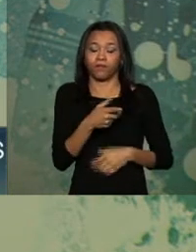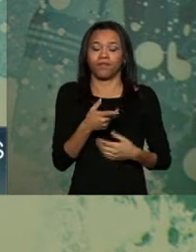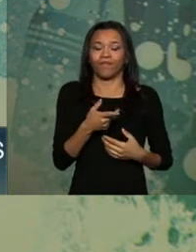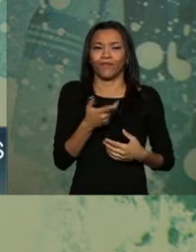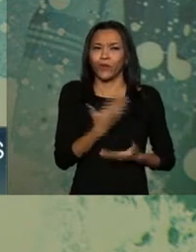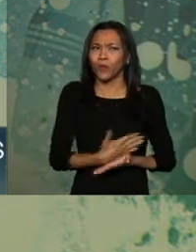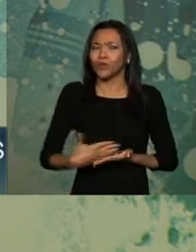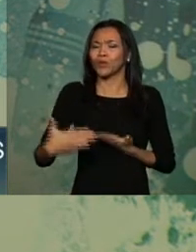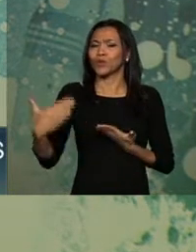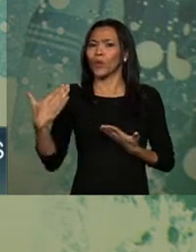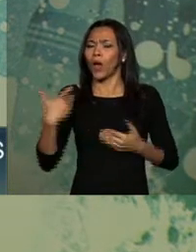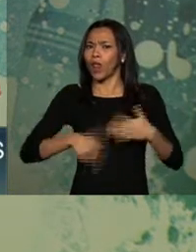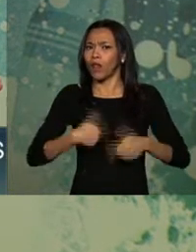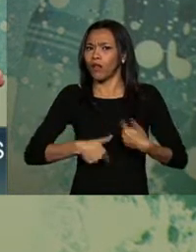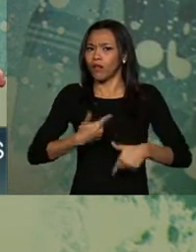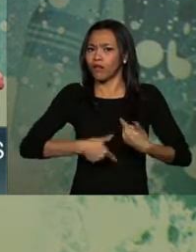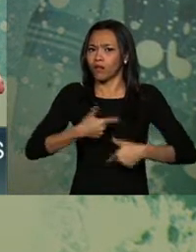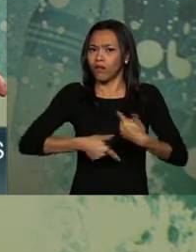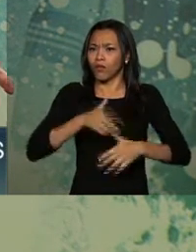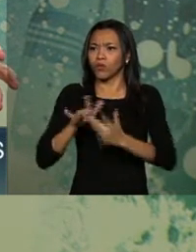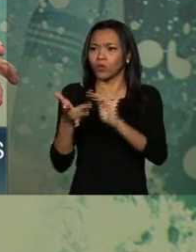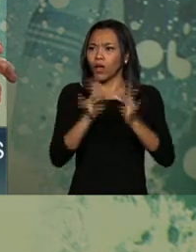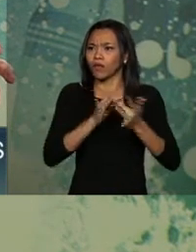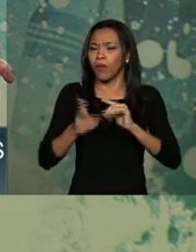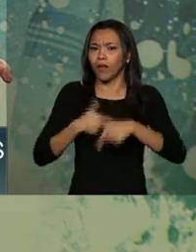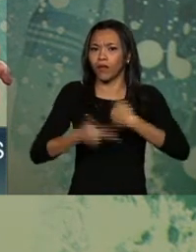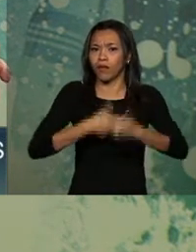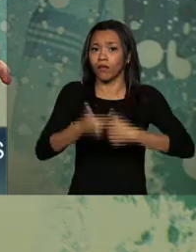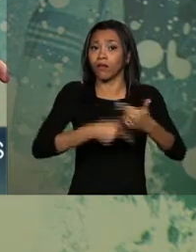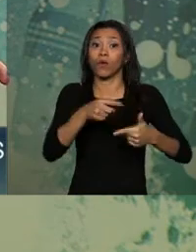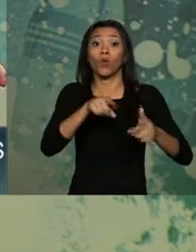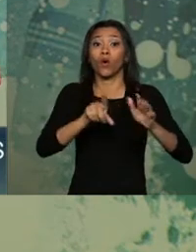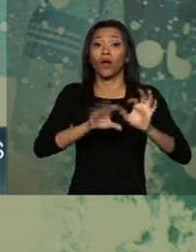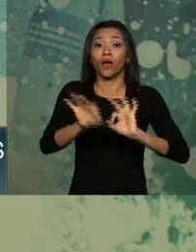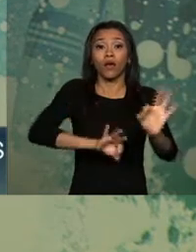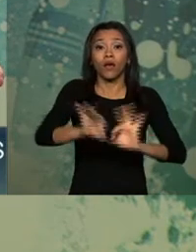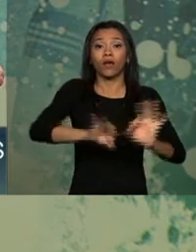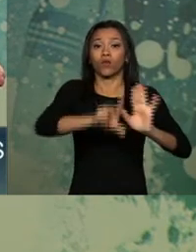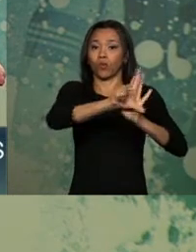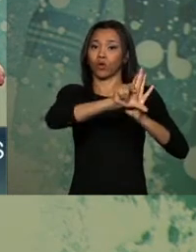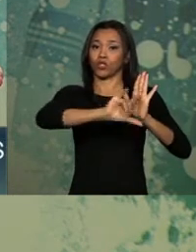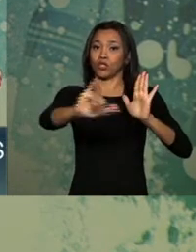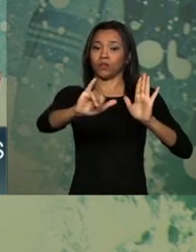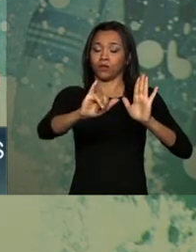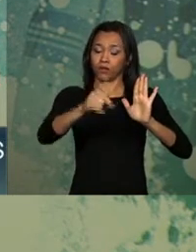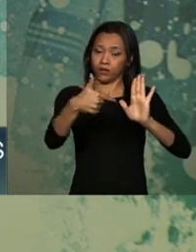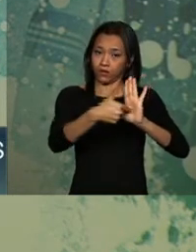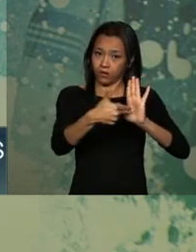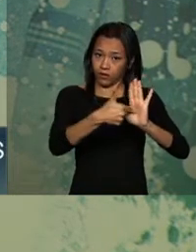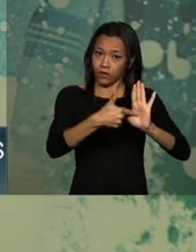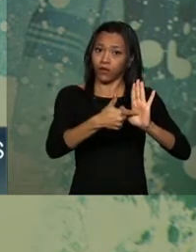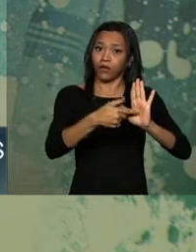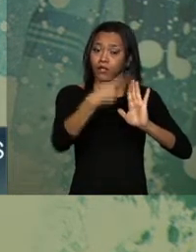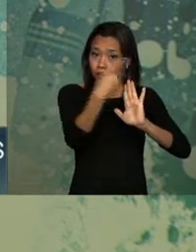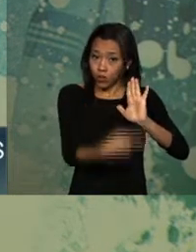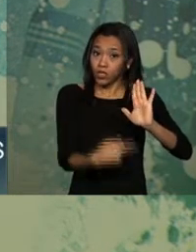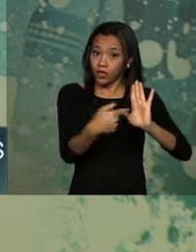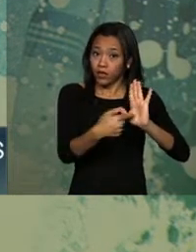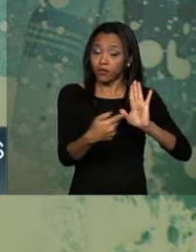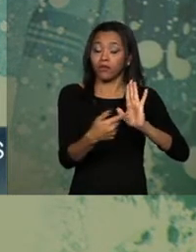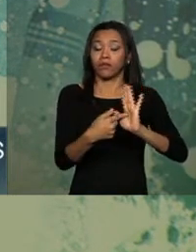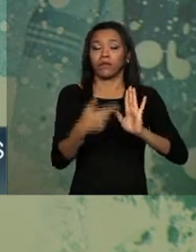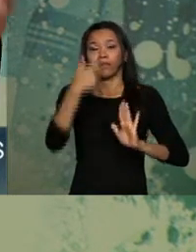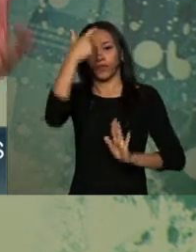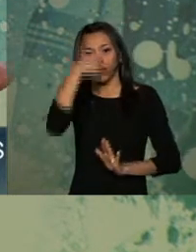a trabalhar, paralelamente, o projeto do empreendedor pessoa física, mas a lei